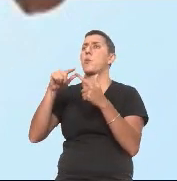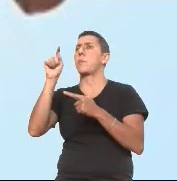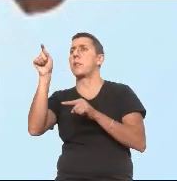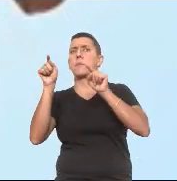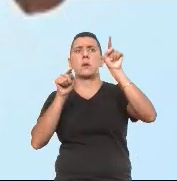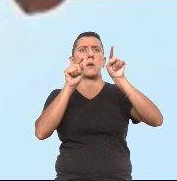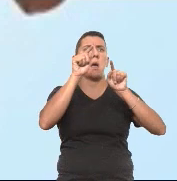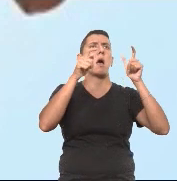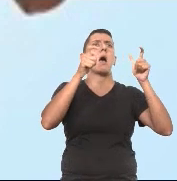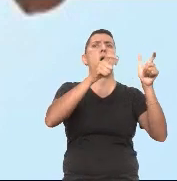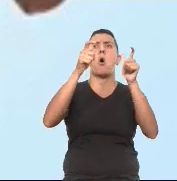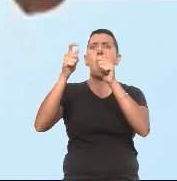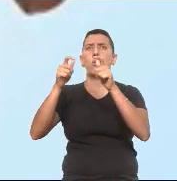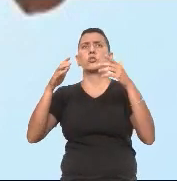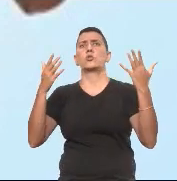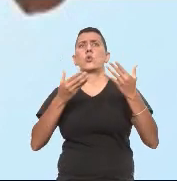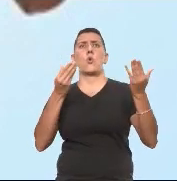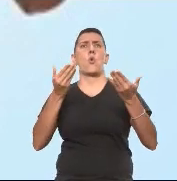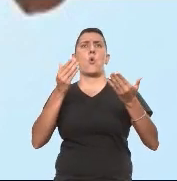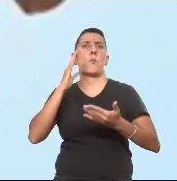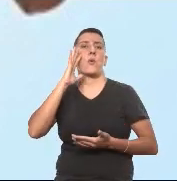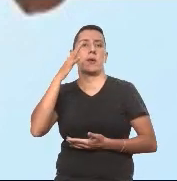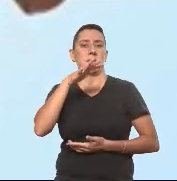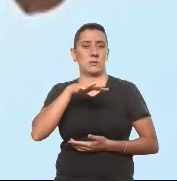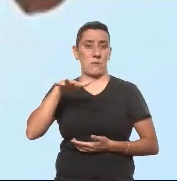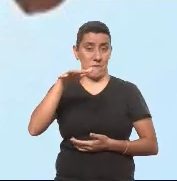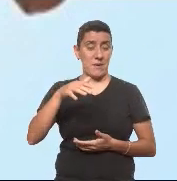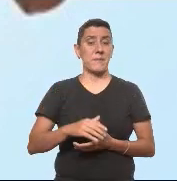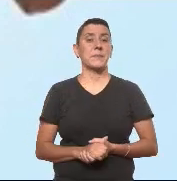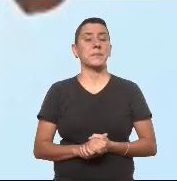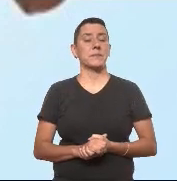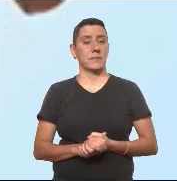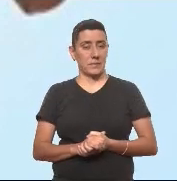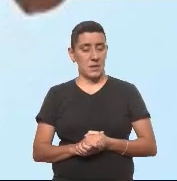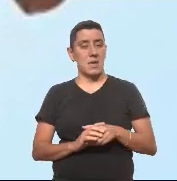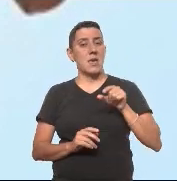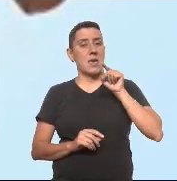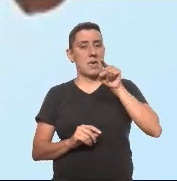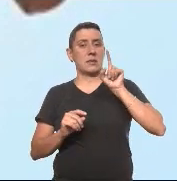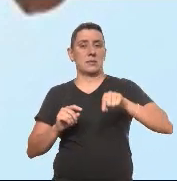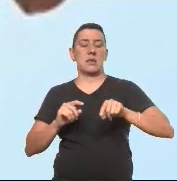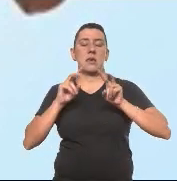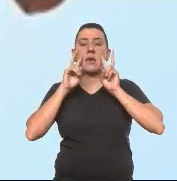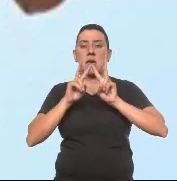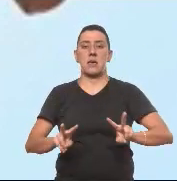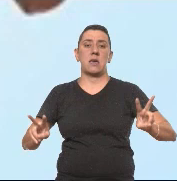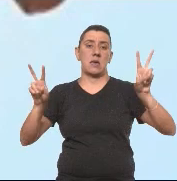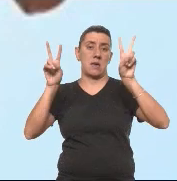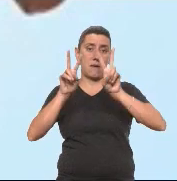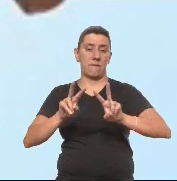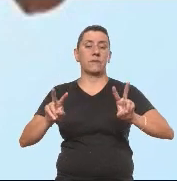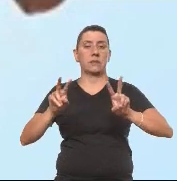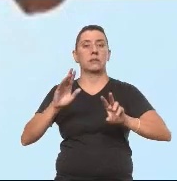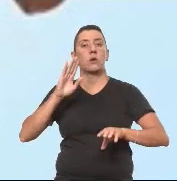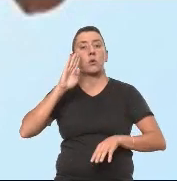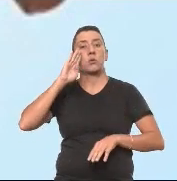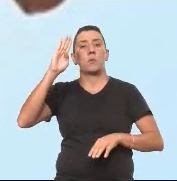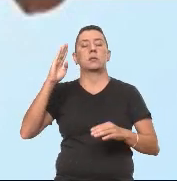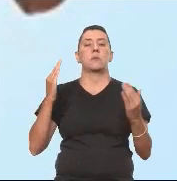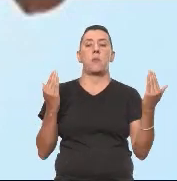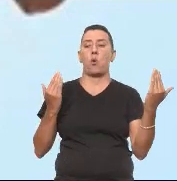acontecendo e que tipo de ações eu preciso tomar em relação a isso então é esse é o a visão do grande